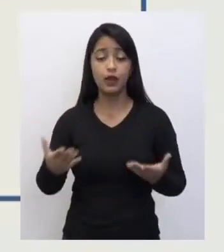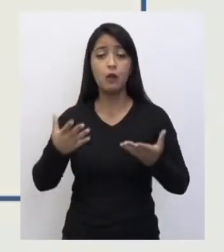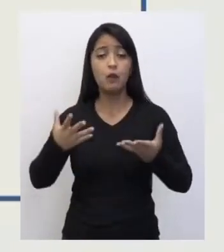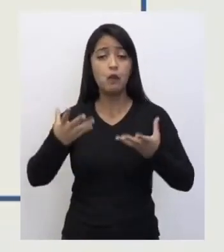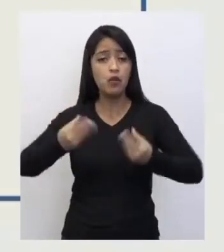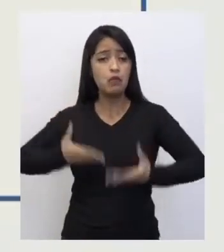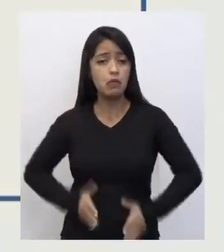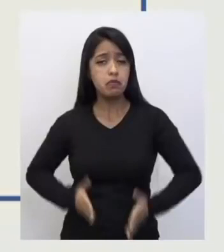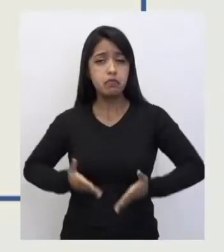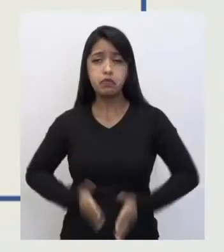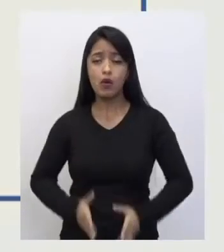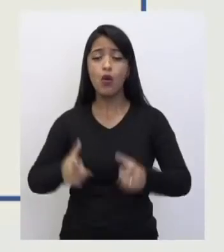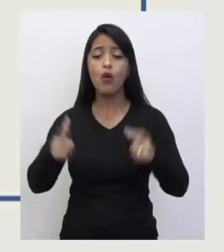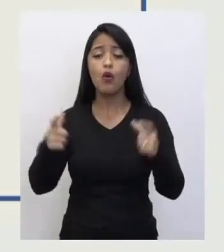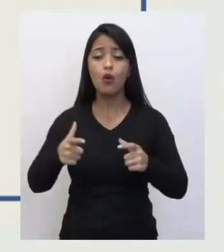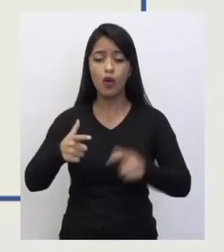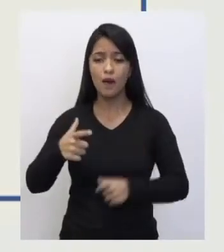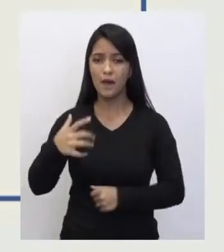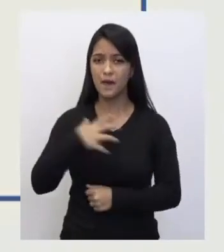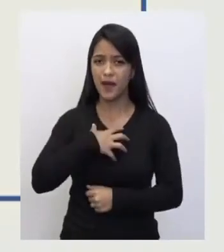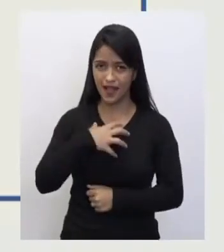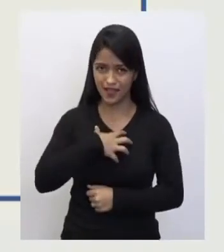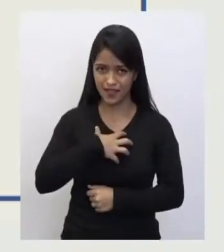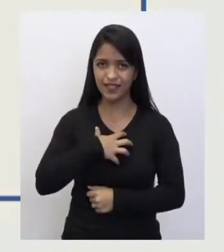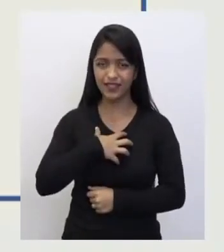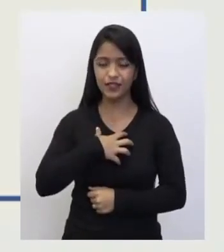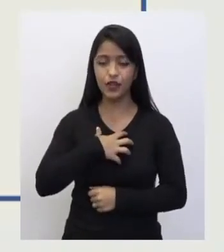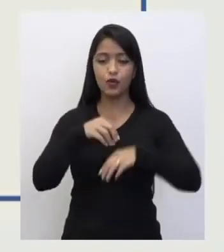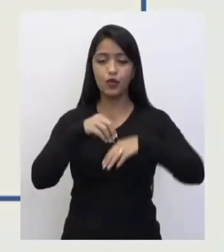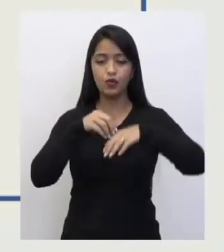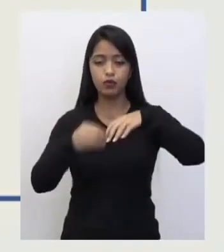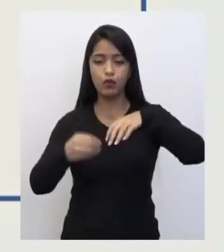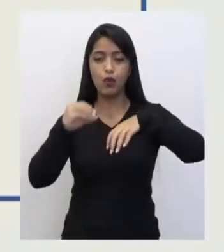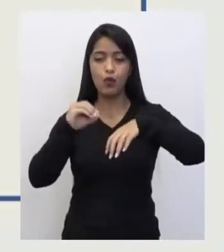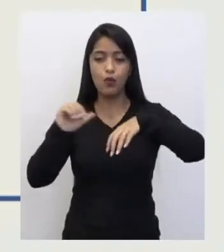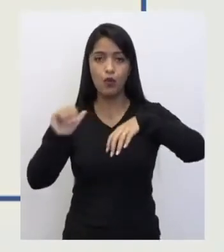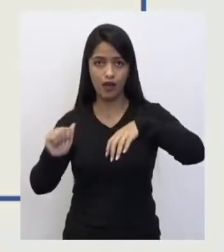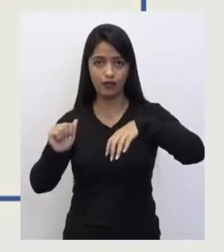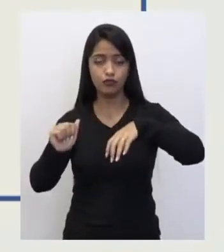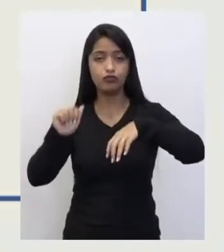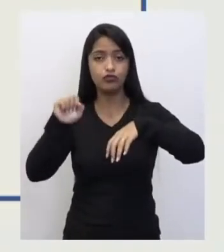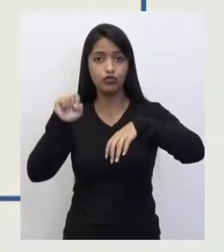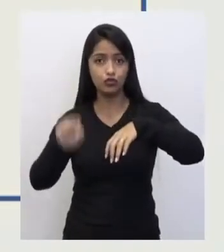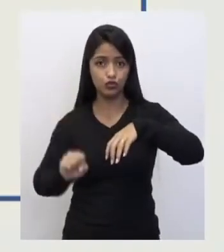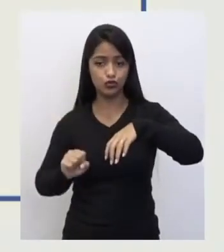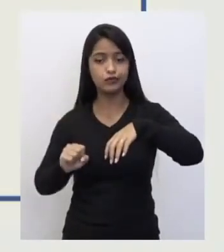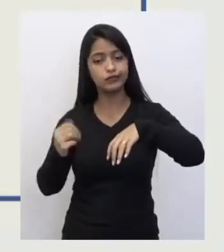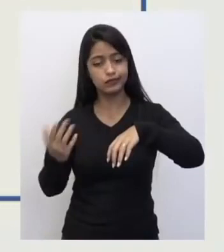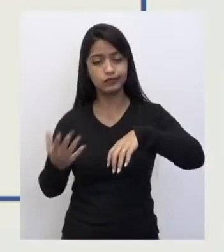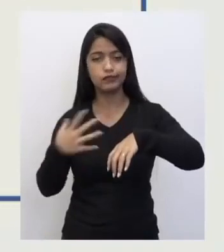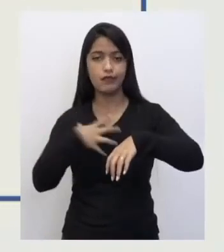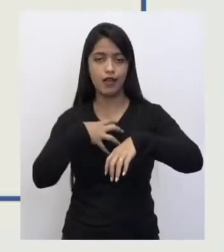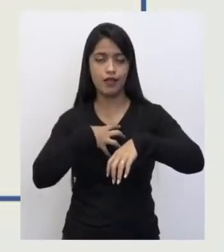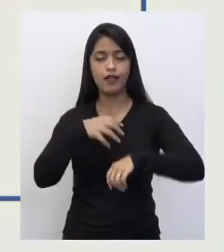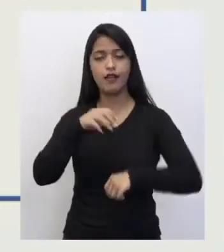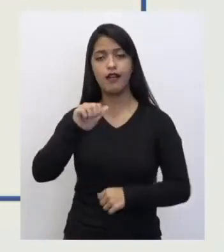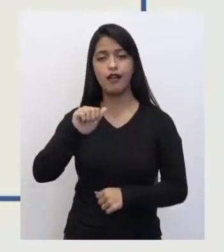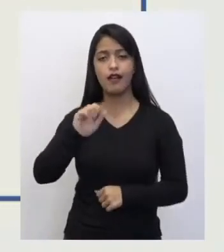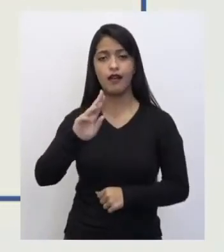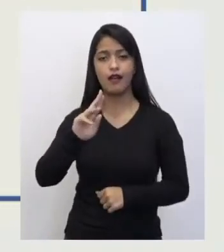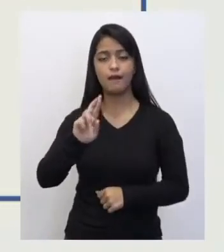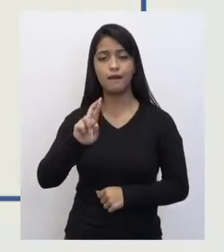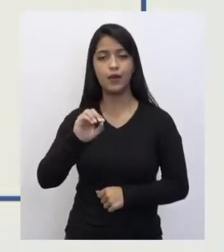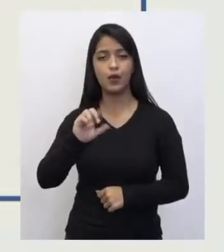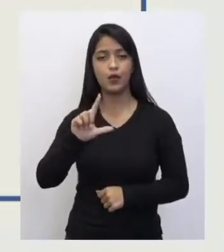utilizei esse marcador, né, o sendo que, para acrescentar uma informação, né? Então, eu